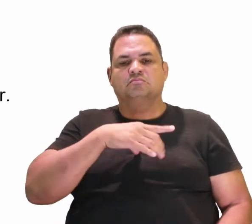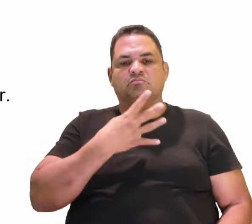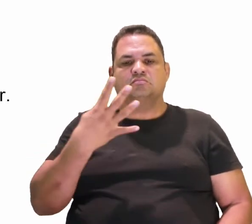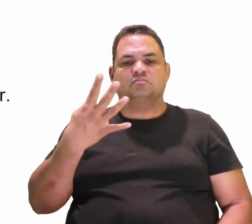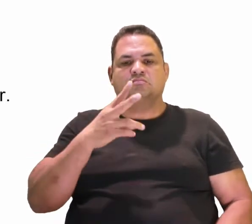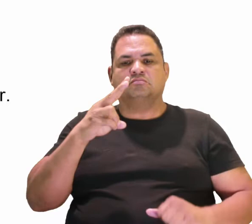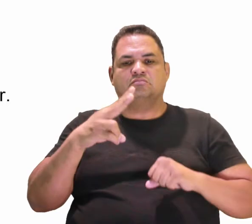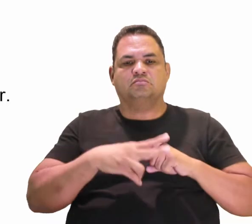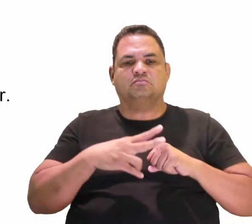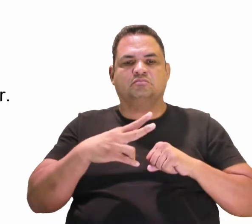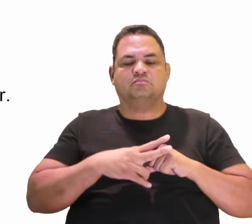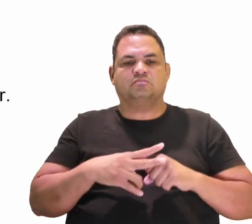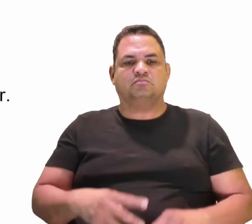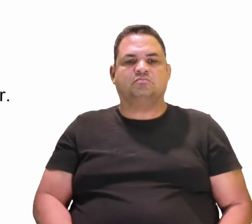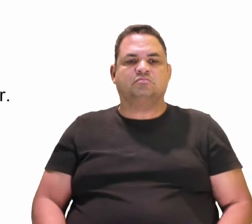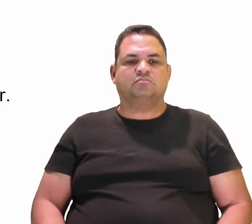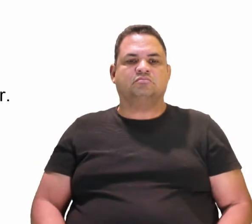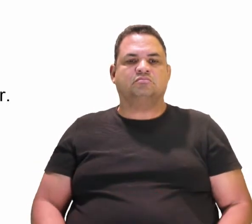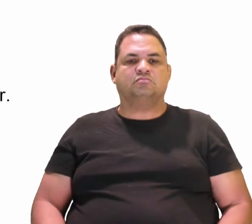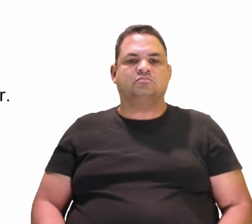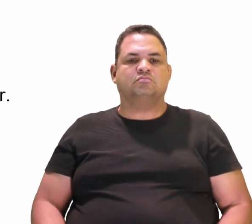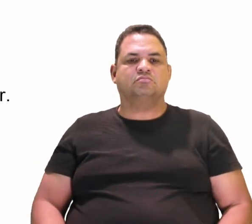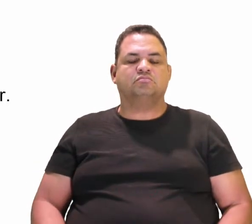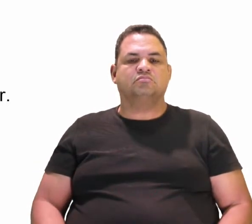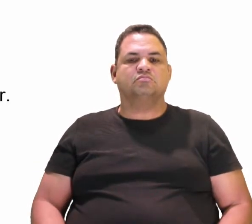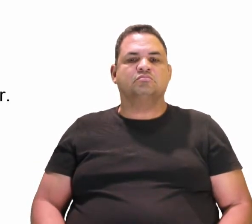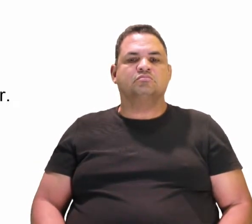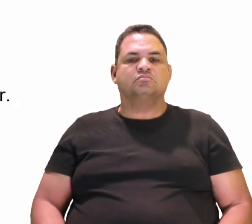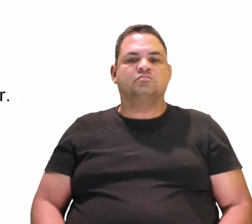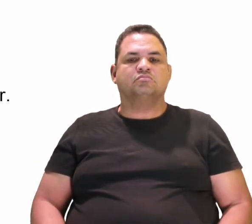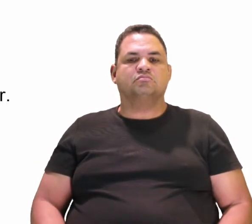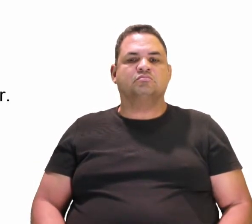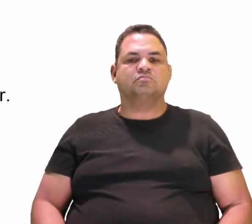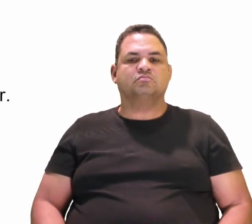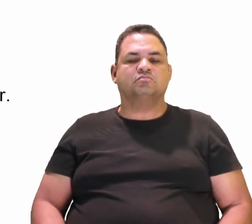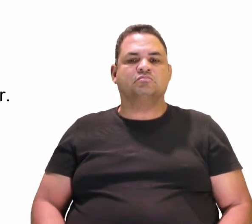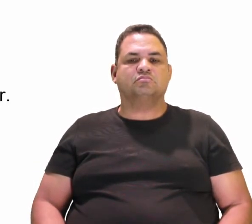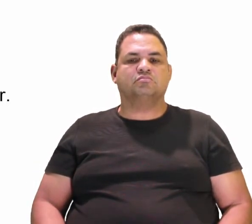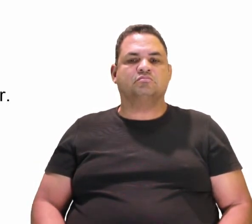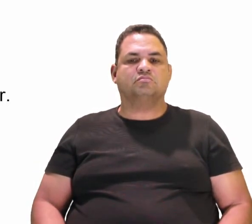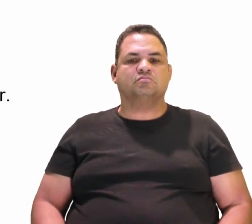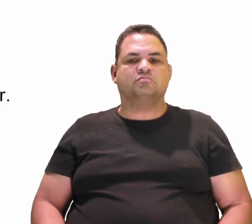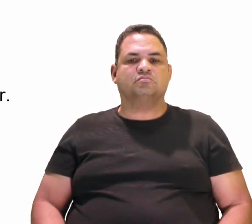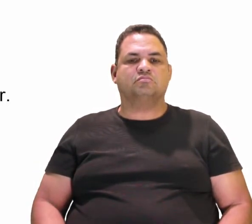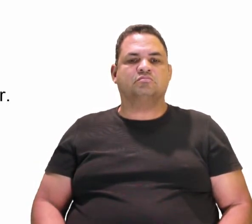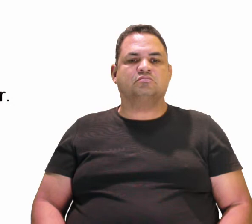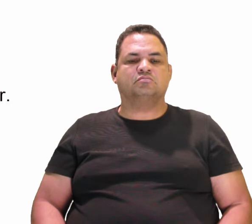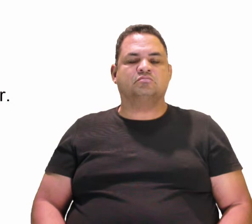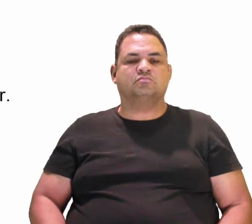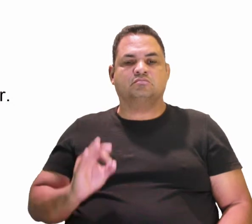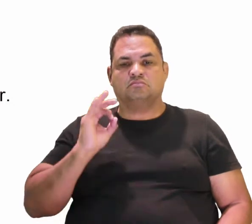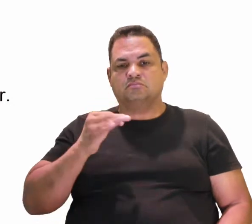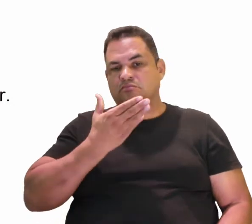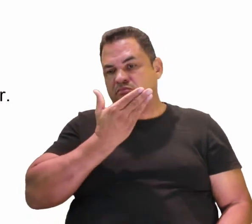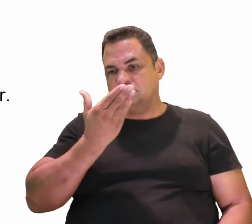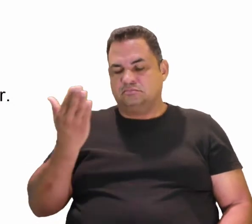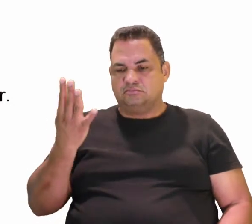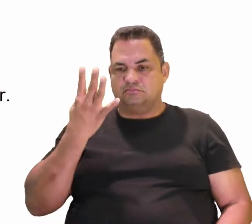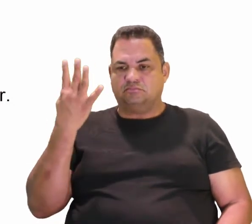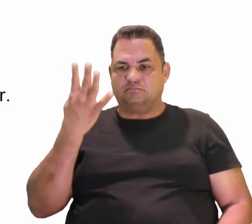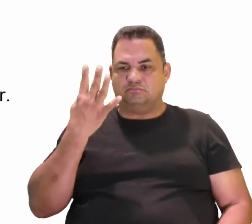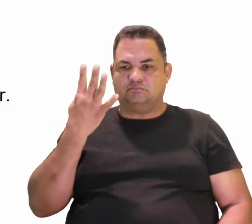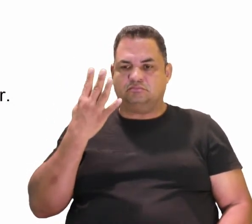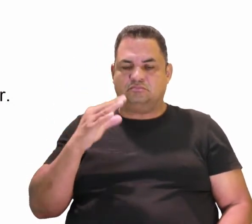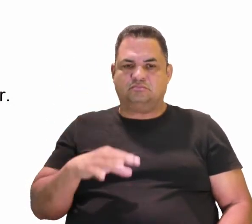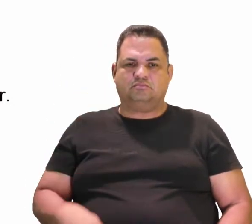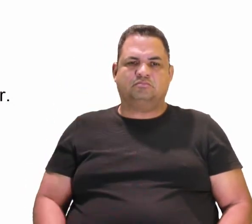4 verbos. Keep, spend, learn, take, certo? A gente viu que o